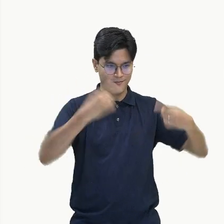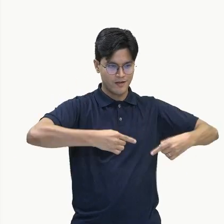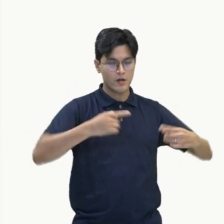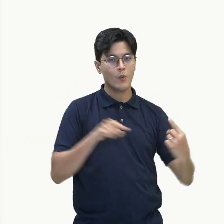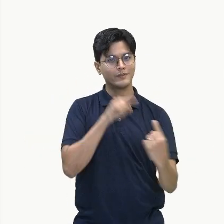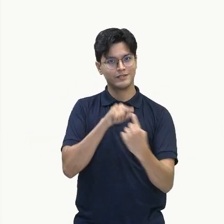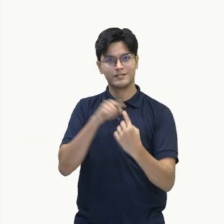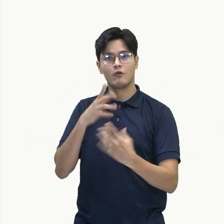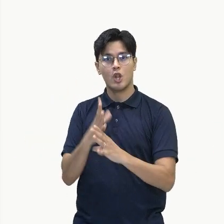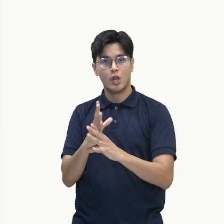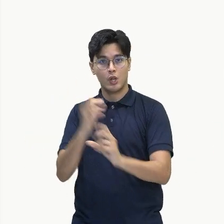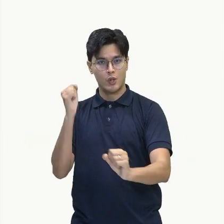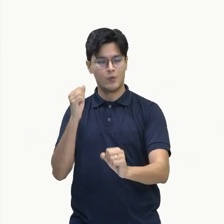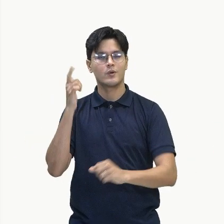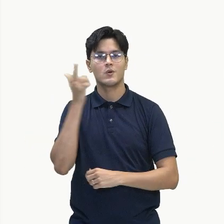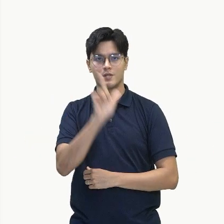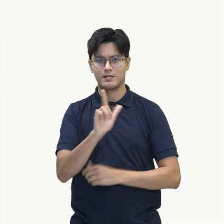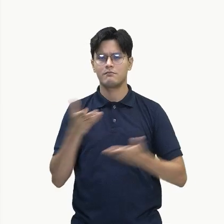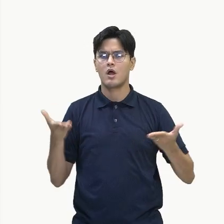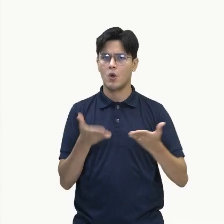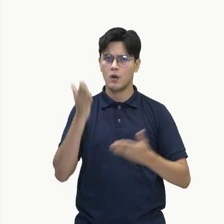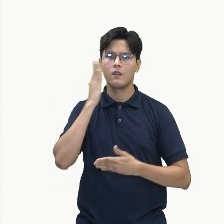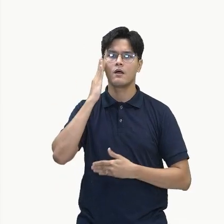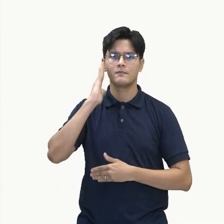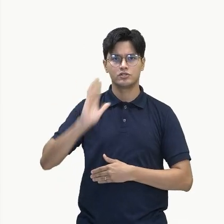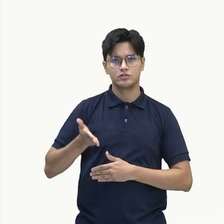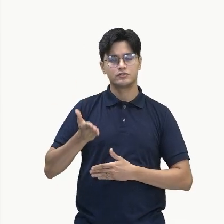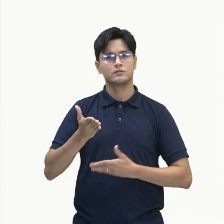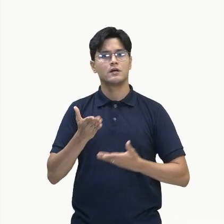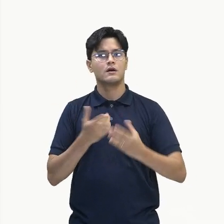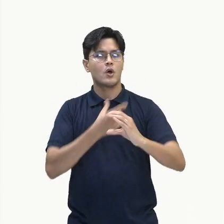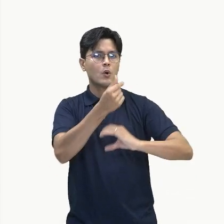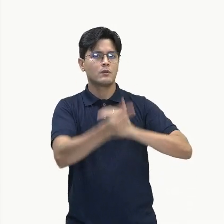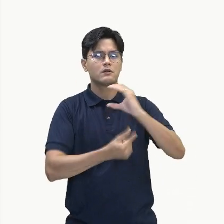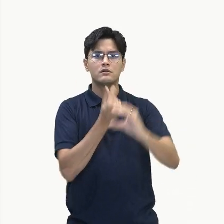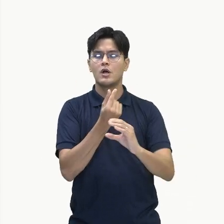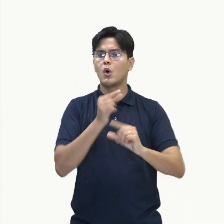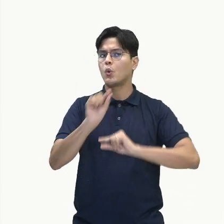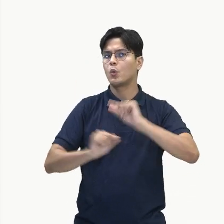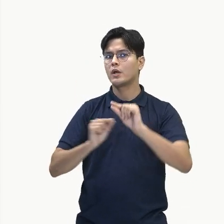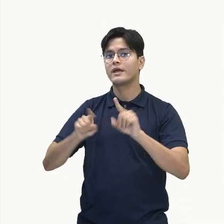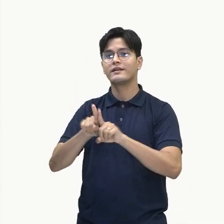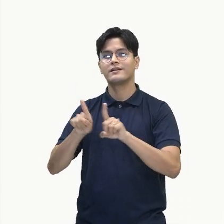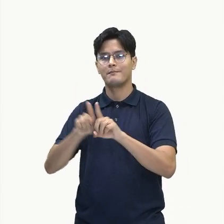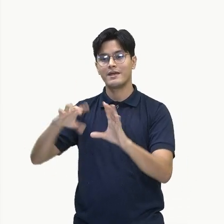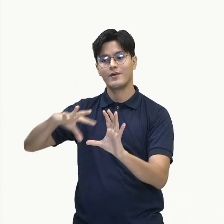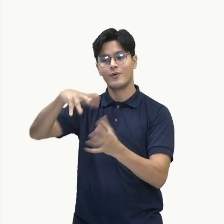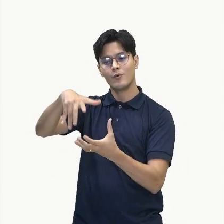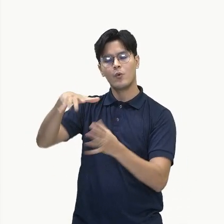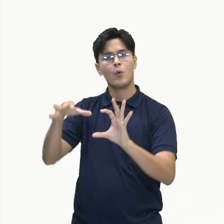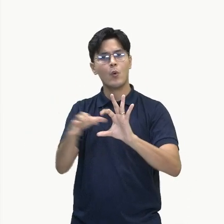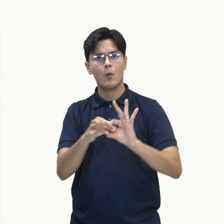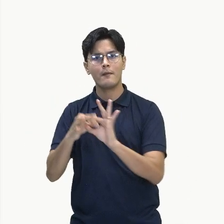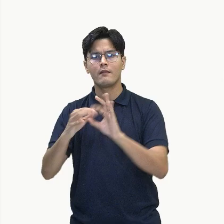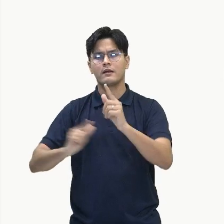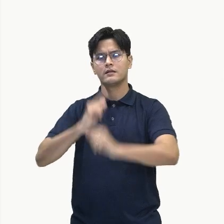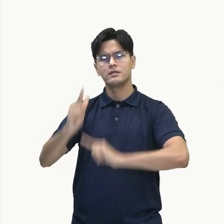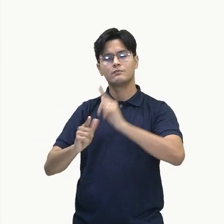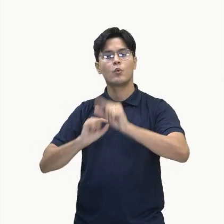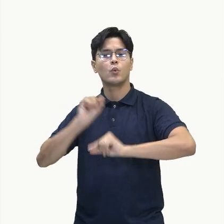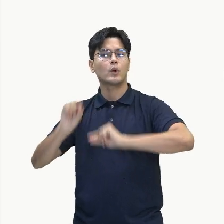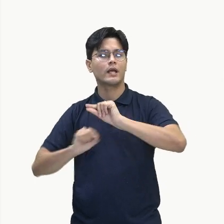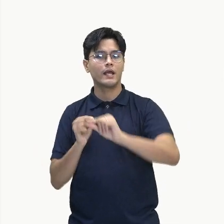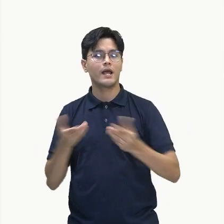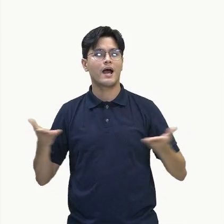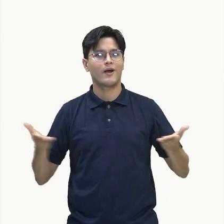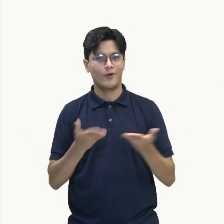gente já sabe o que é a globalização e o que é o capitalismo, a gente vai entender em que contexto a